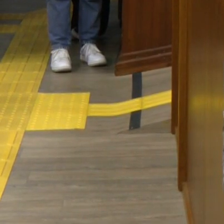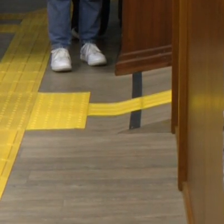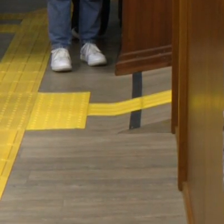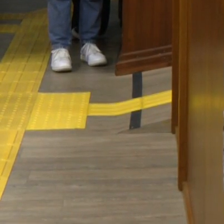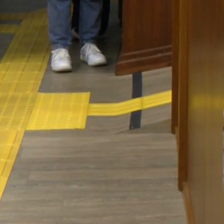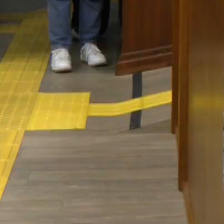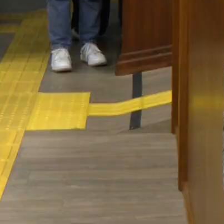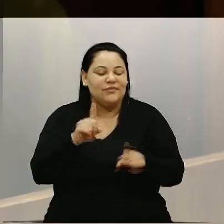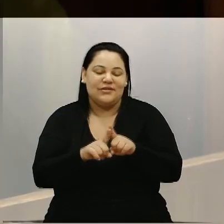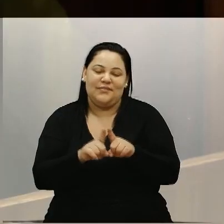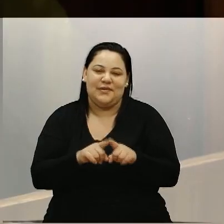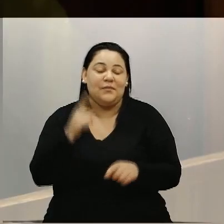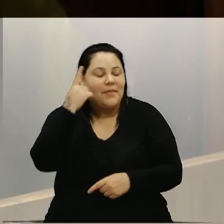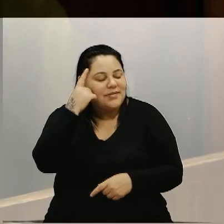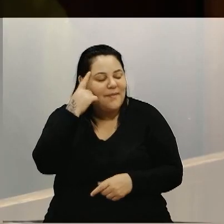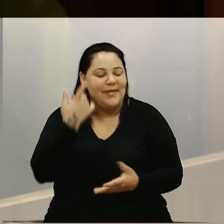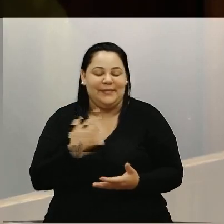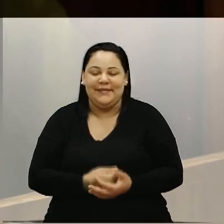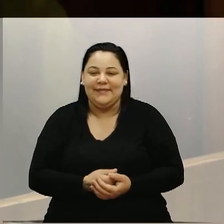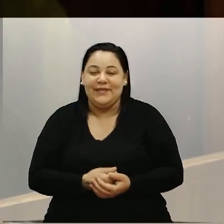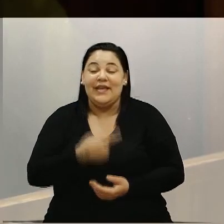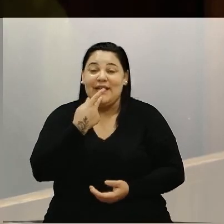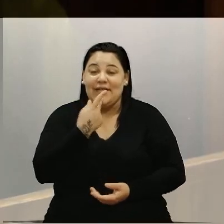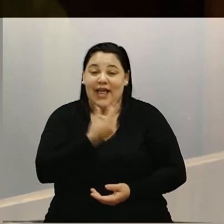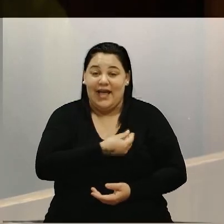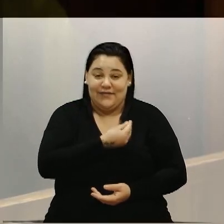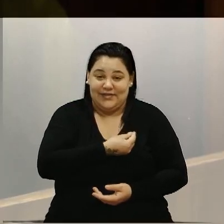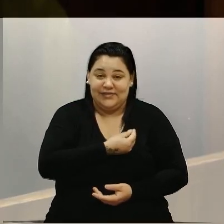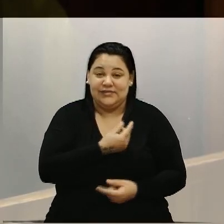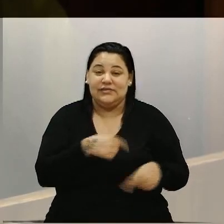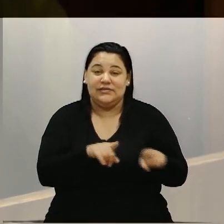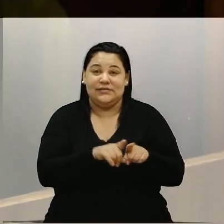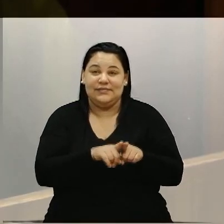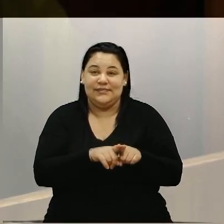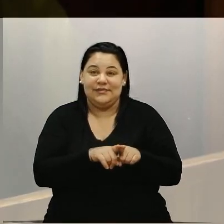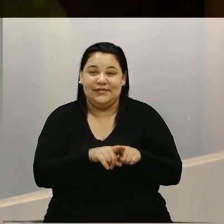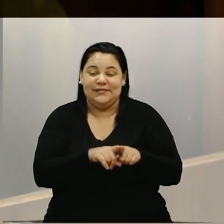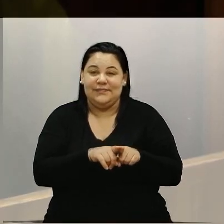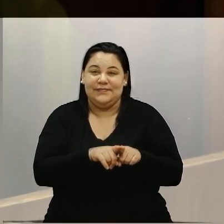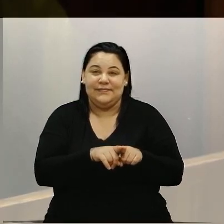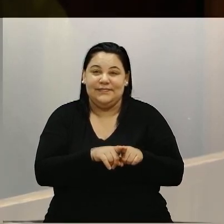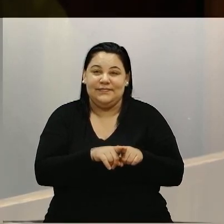setor metalmecânico. E dizer que a vida não poupou nenhum de nós.